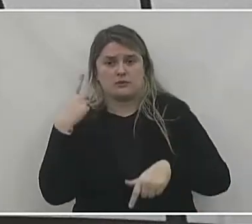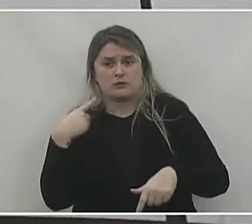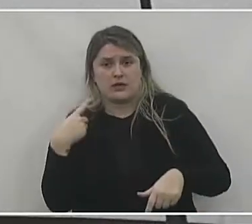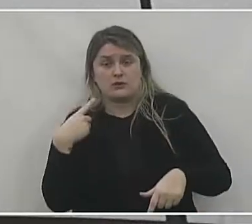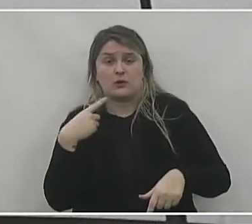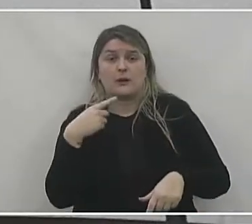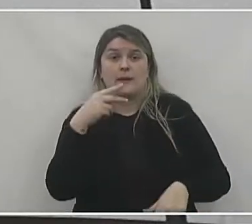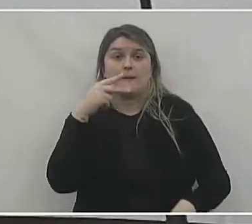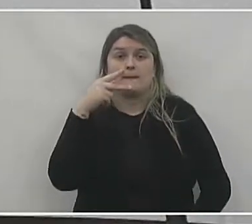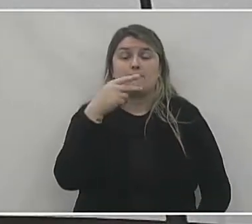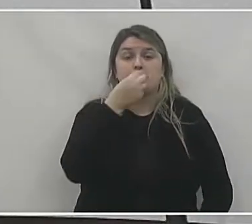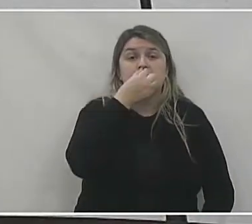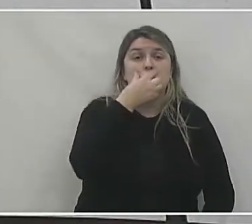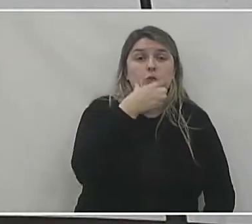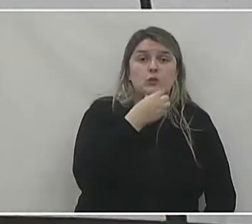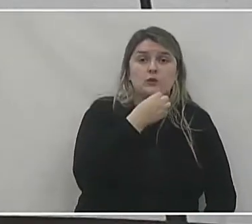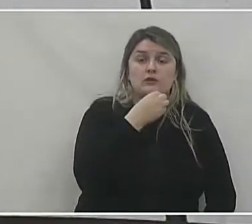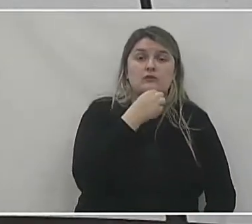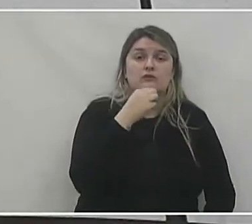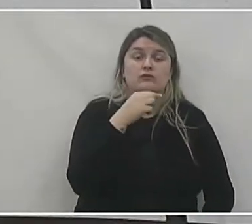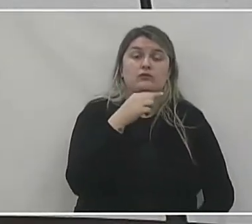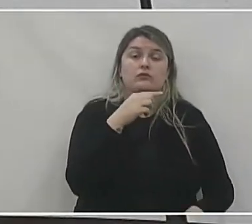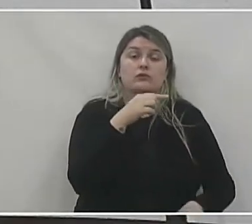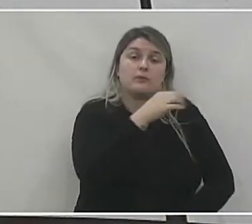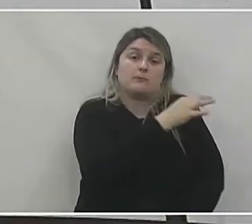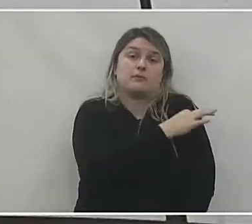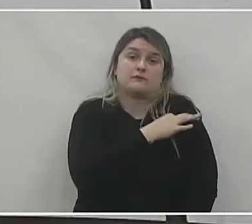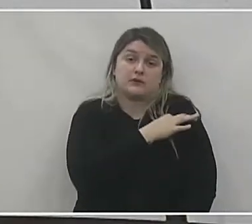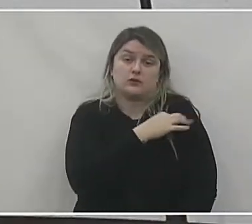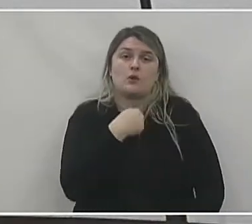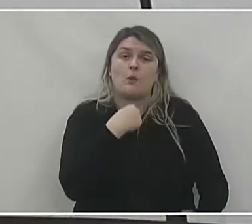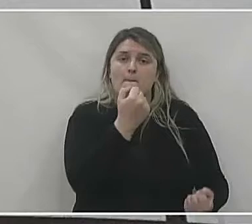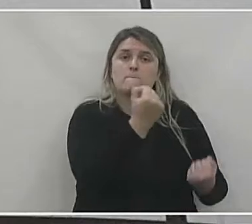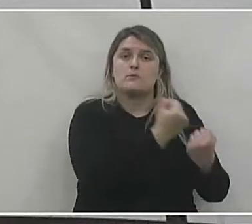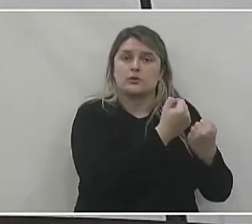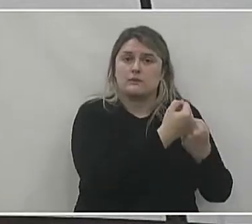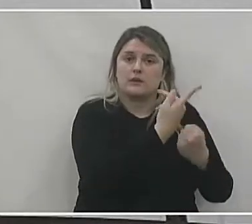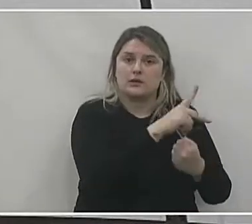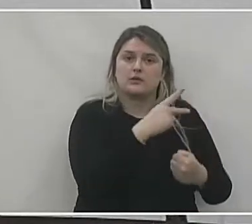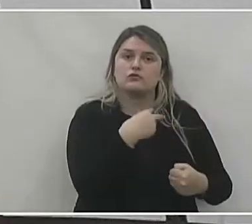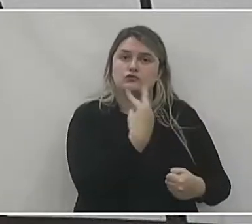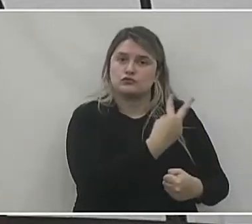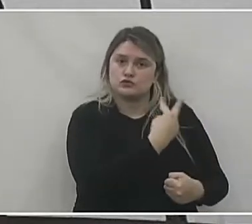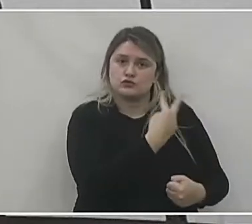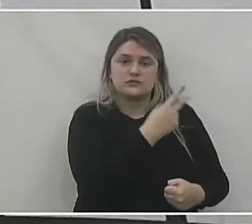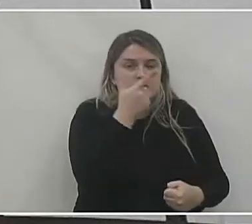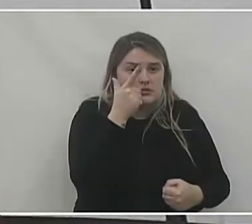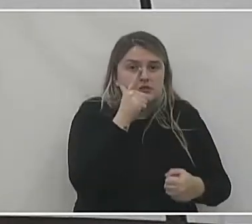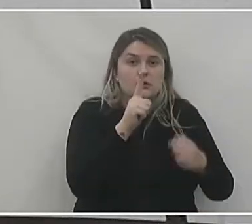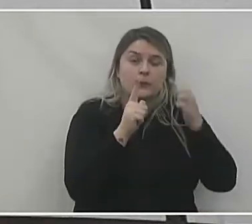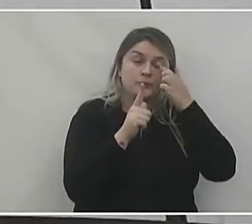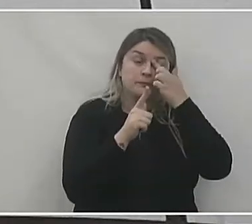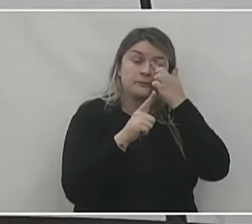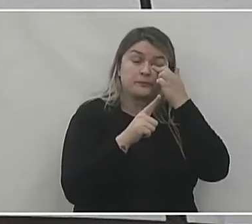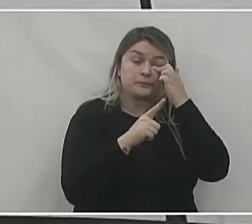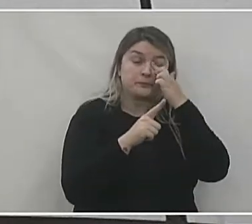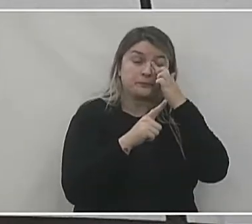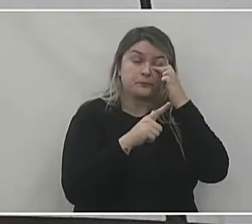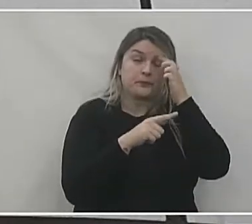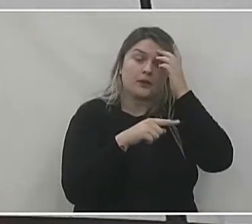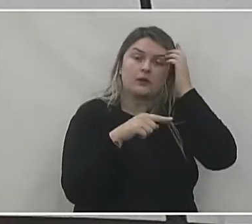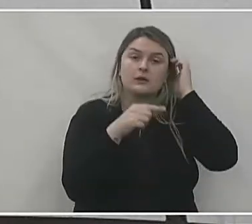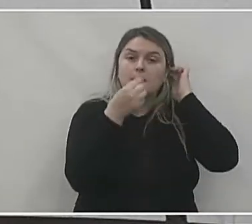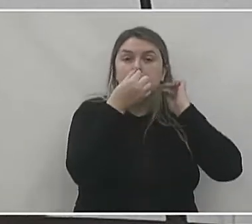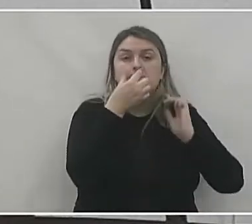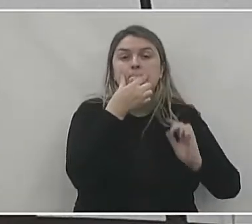e eu lembro que eu apoiei o Pedro Ivo naquela eleição, e ganhamos a eleição, e